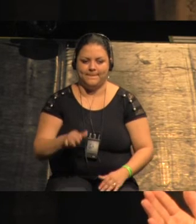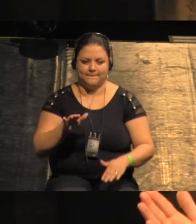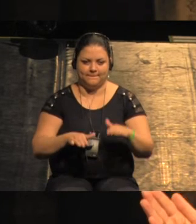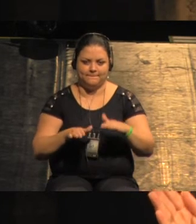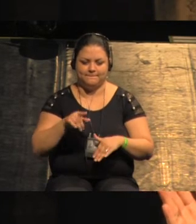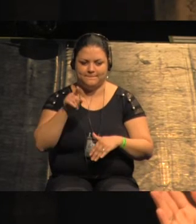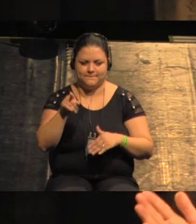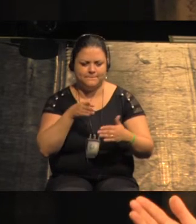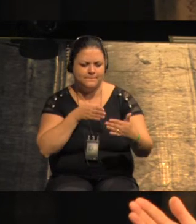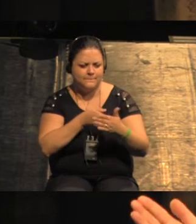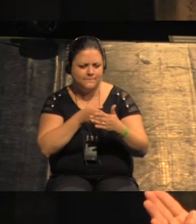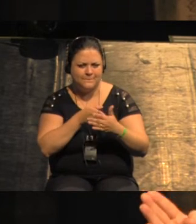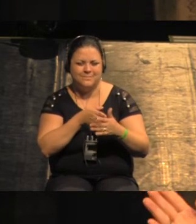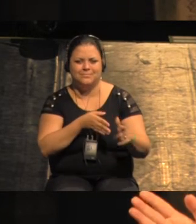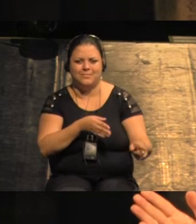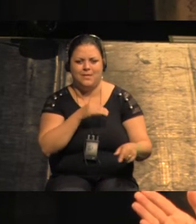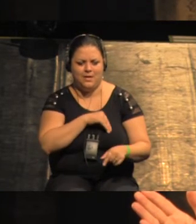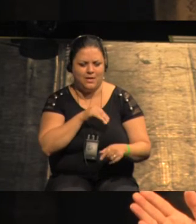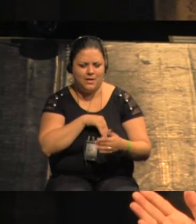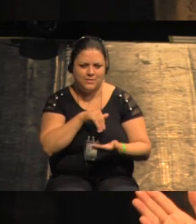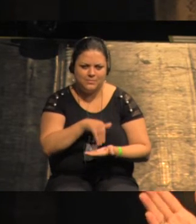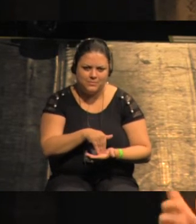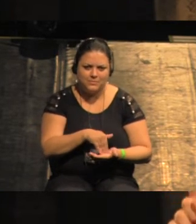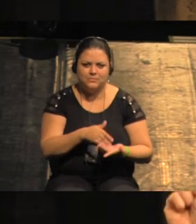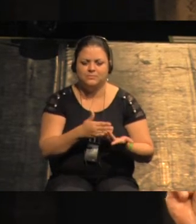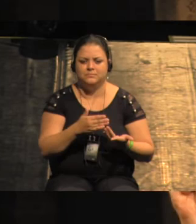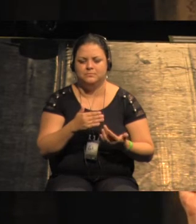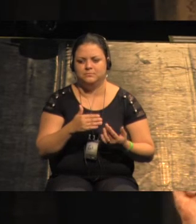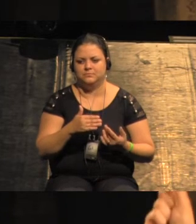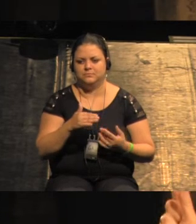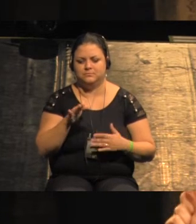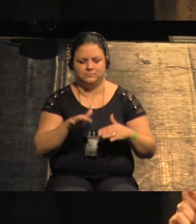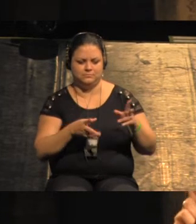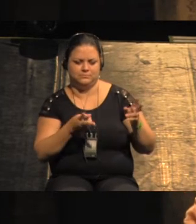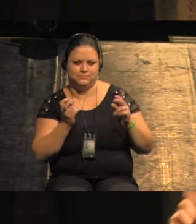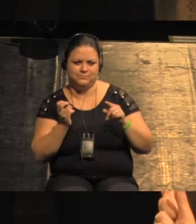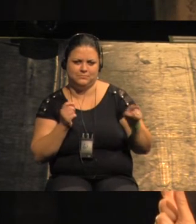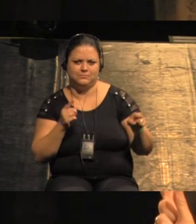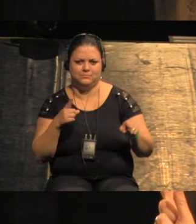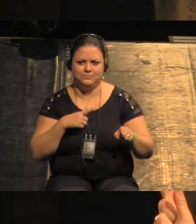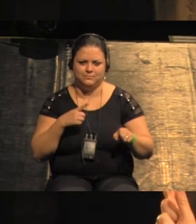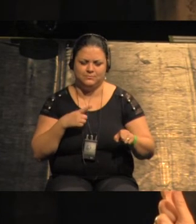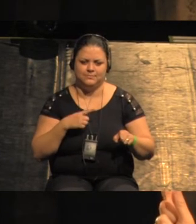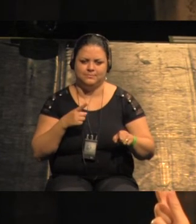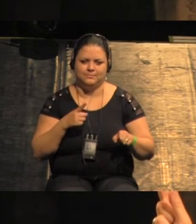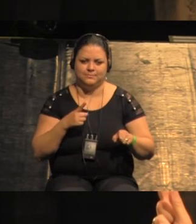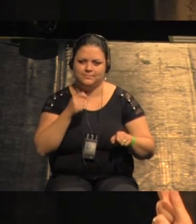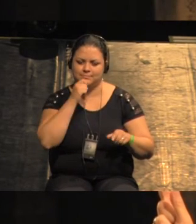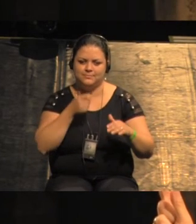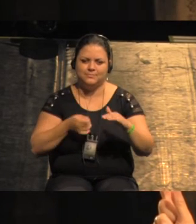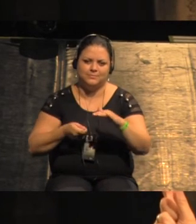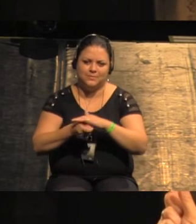que você tenta promover a renda mista, você tem um limiar, você tem um threshold, em